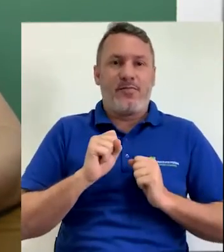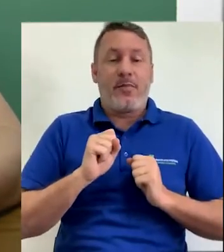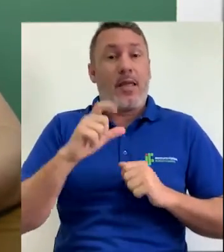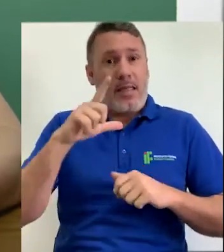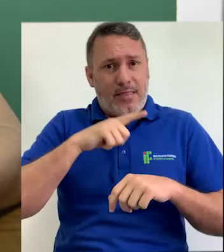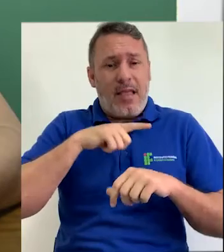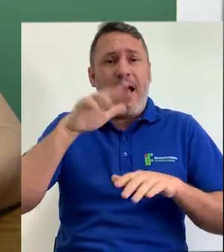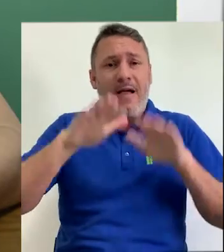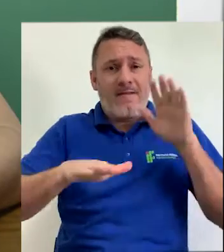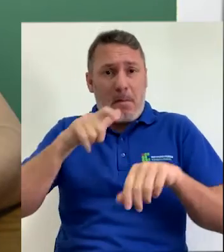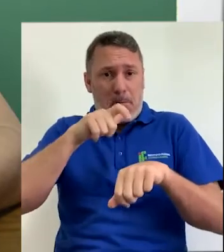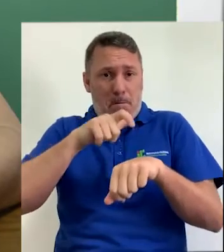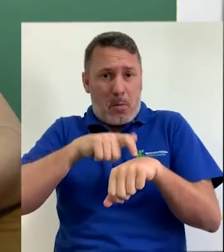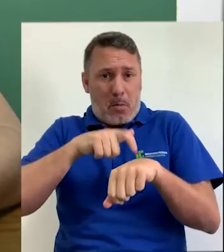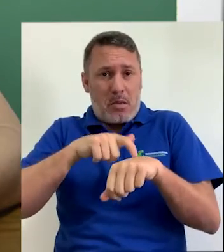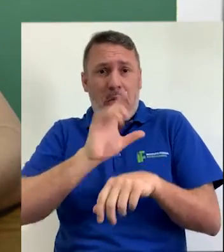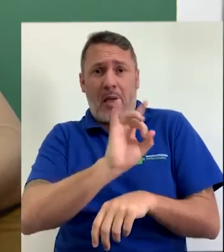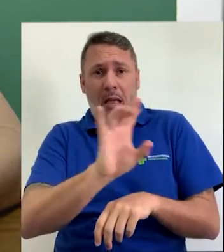vidas,